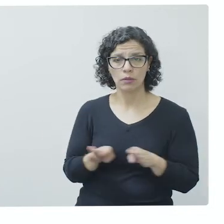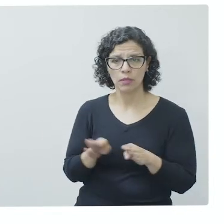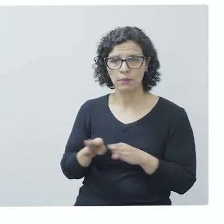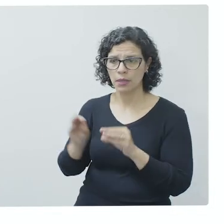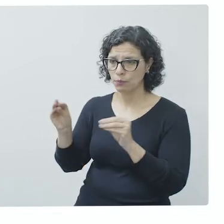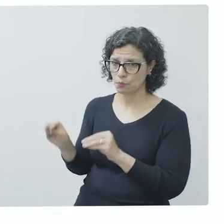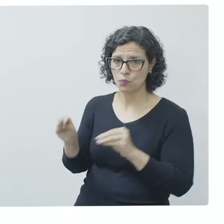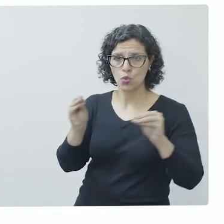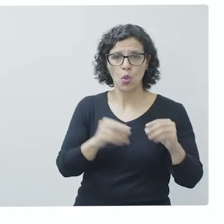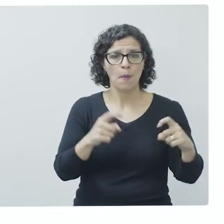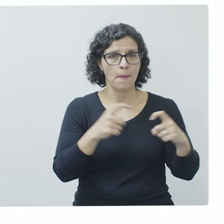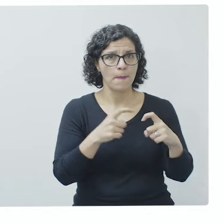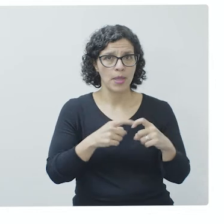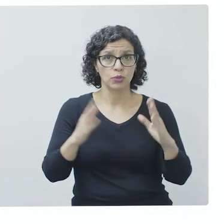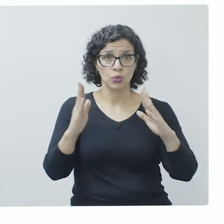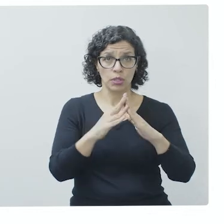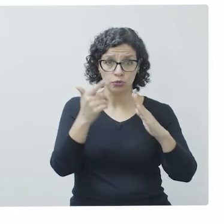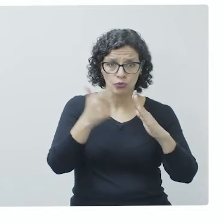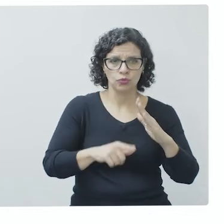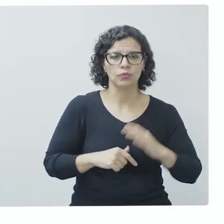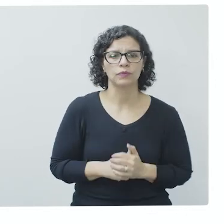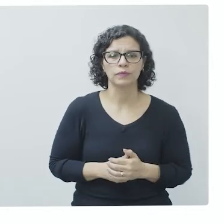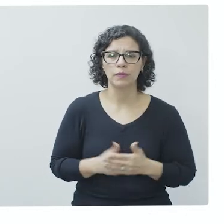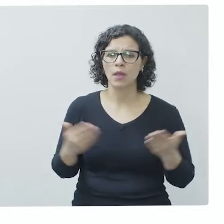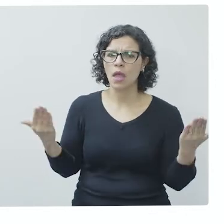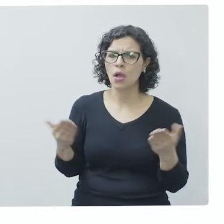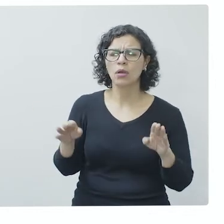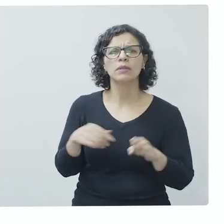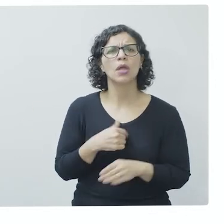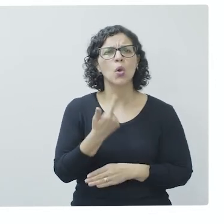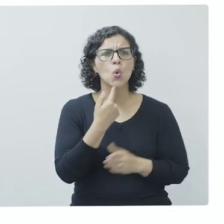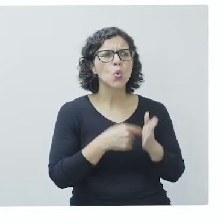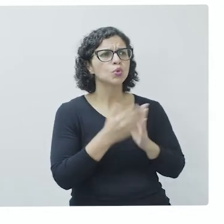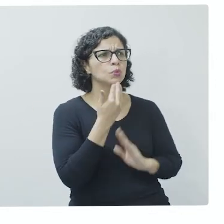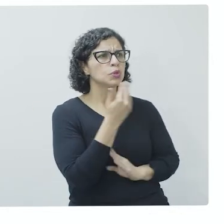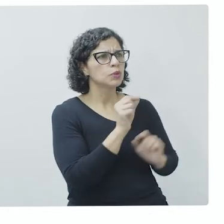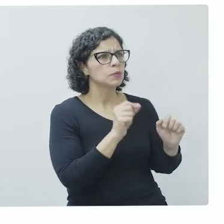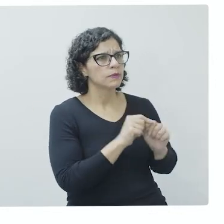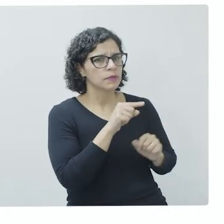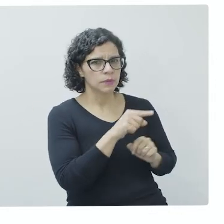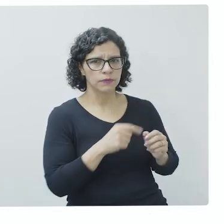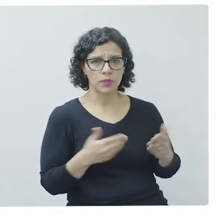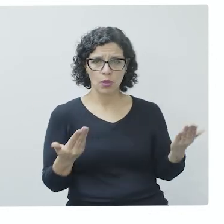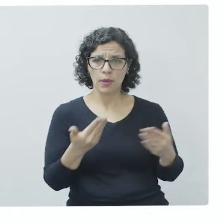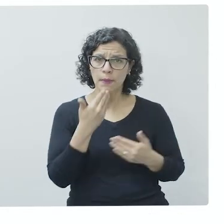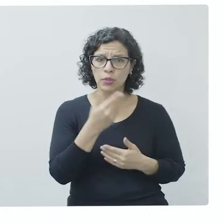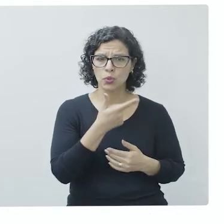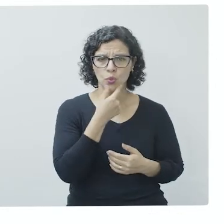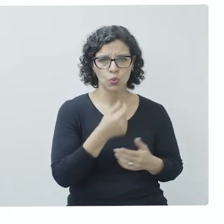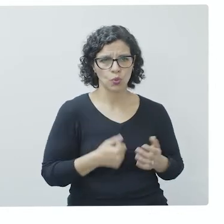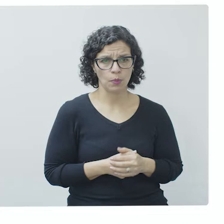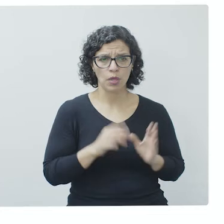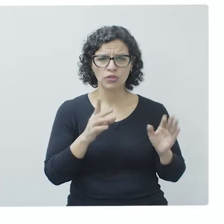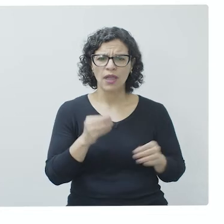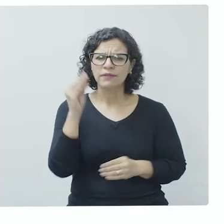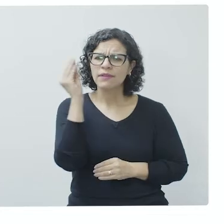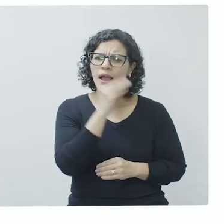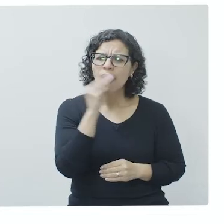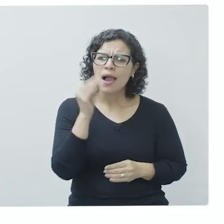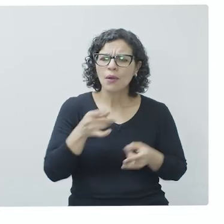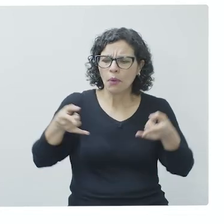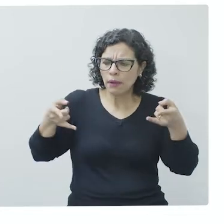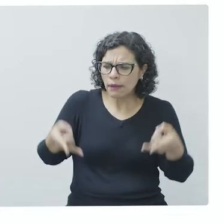seguida, transportou o médico de volta para casa. Tenho um último pedido a fazer, suplicou o homem, já